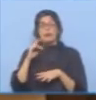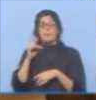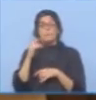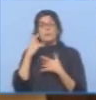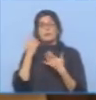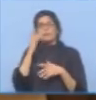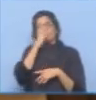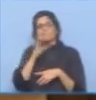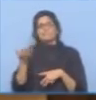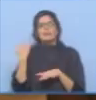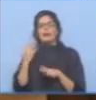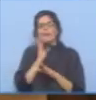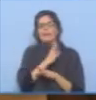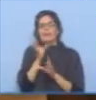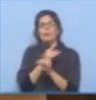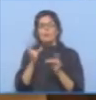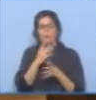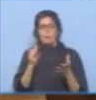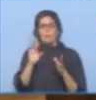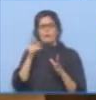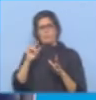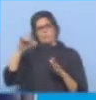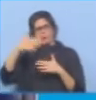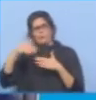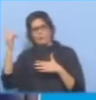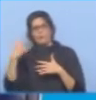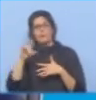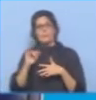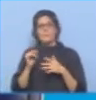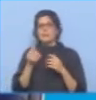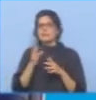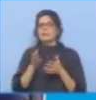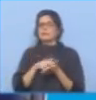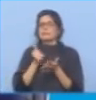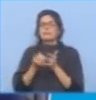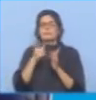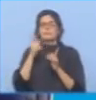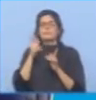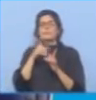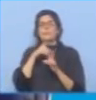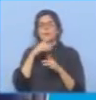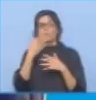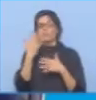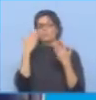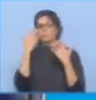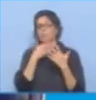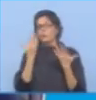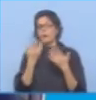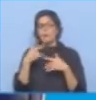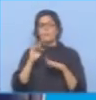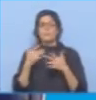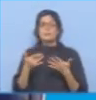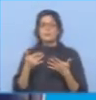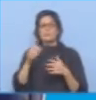mas sempre, apesar de tudo, no verão, não é? Desta vez é em janeiro e isso também pesou e pesa um pouco na questão da